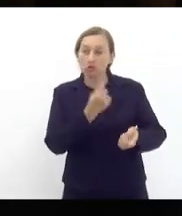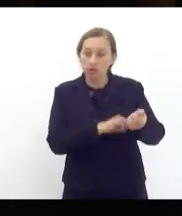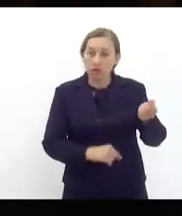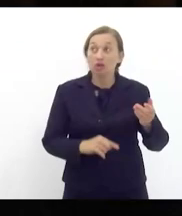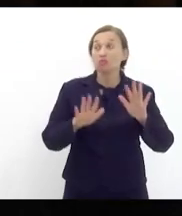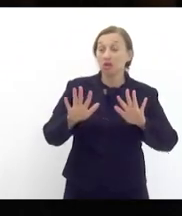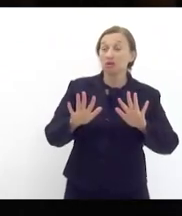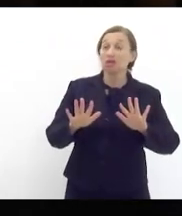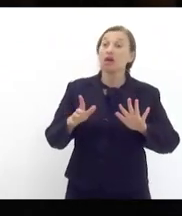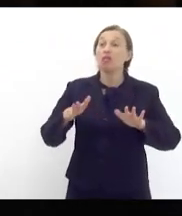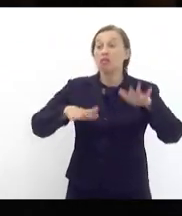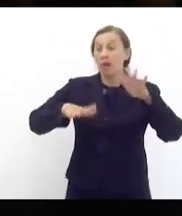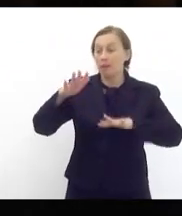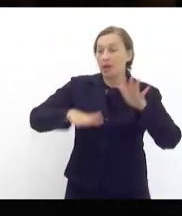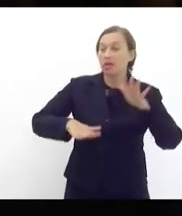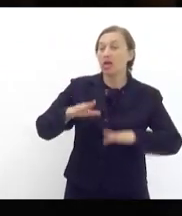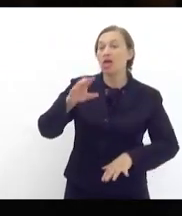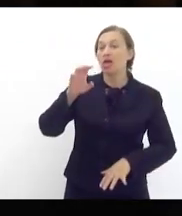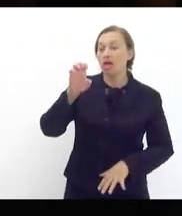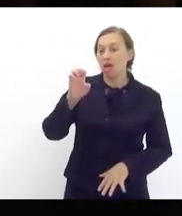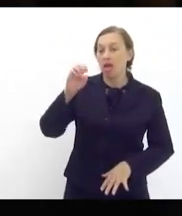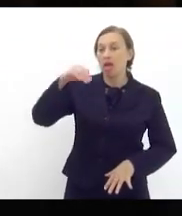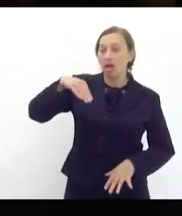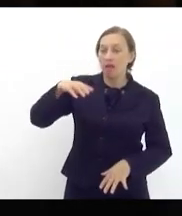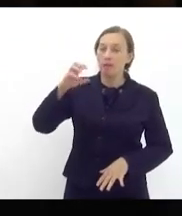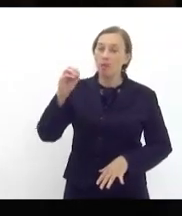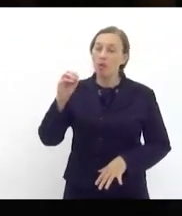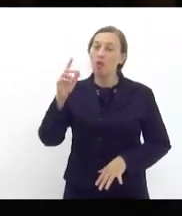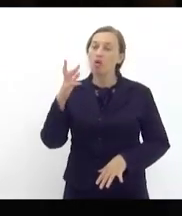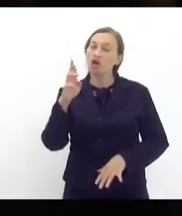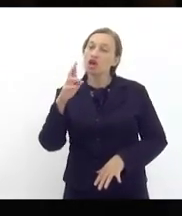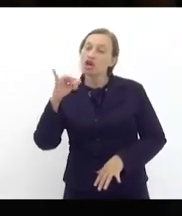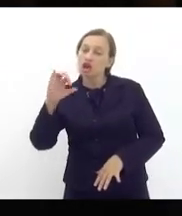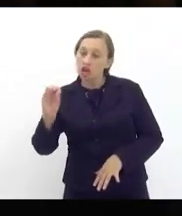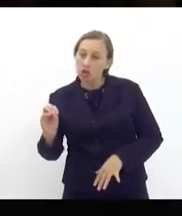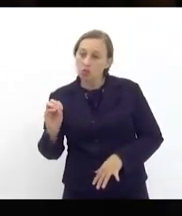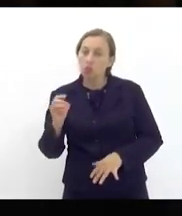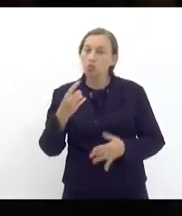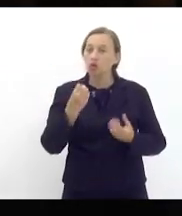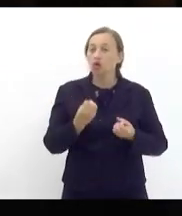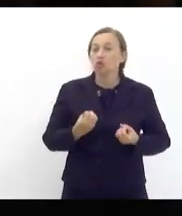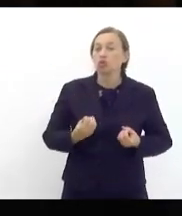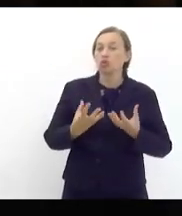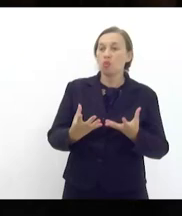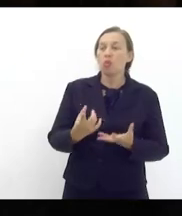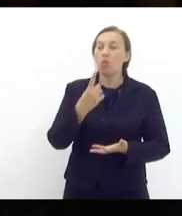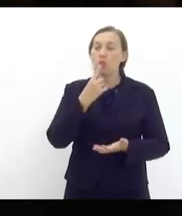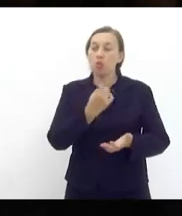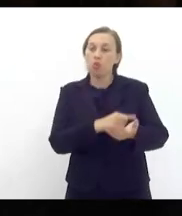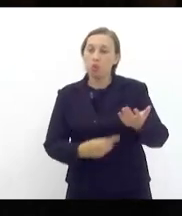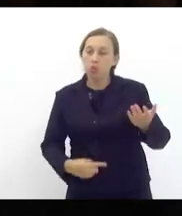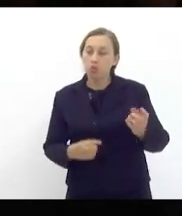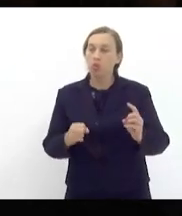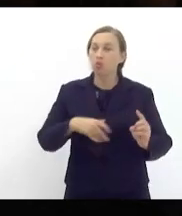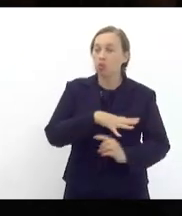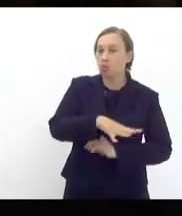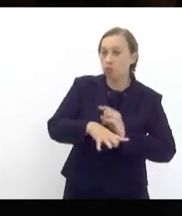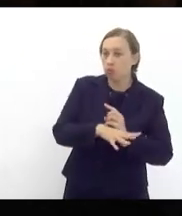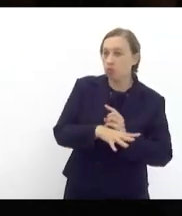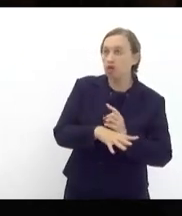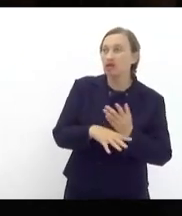do hemorrho, enfim, de doações de sangue na nossa sociedade. Isso